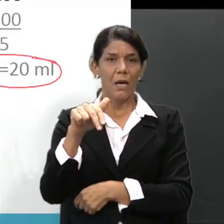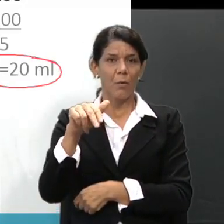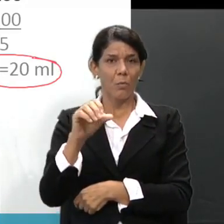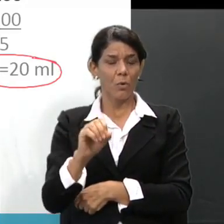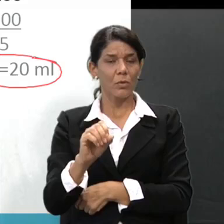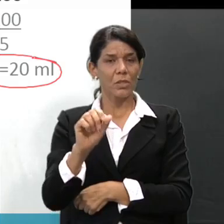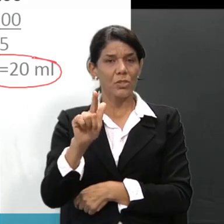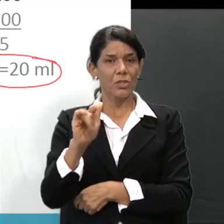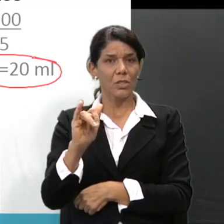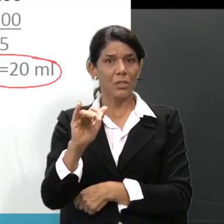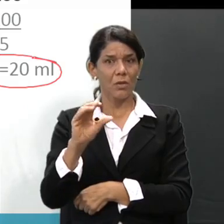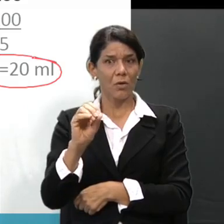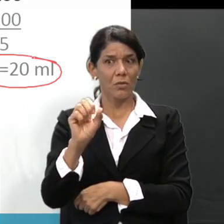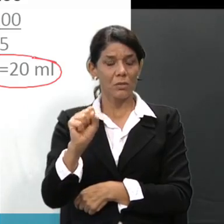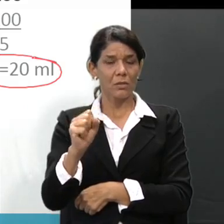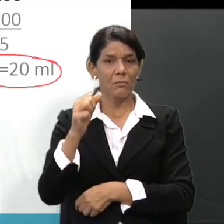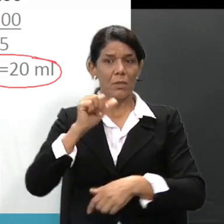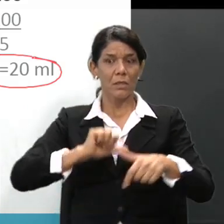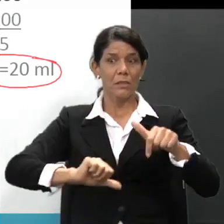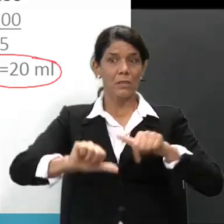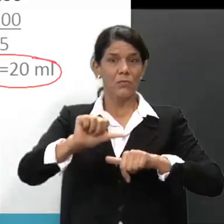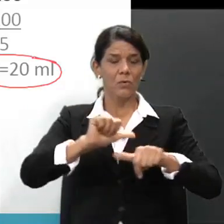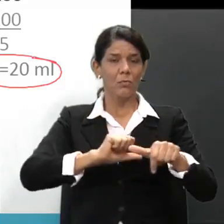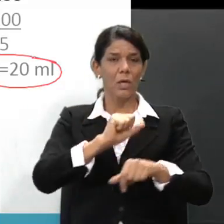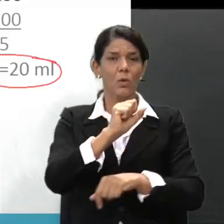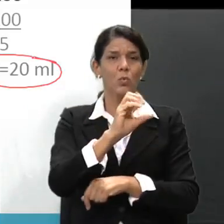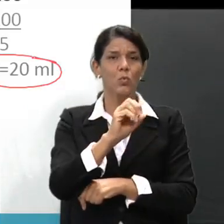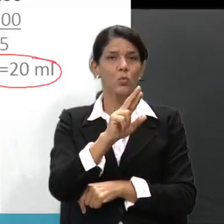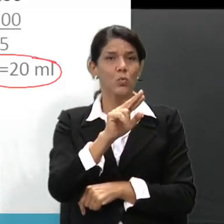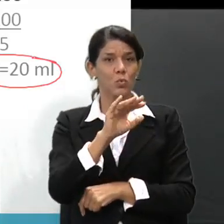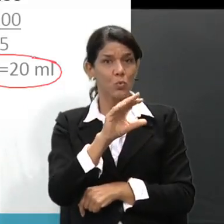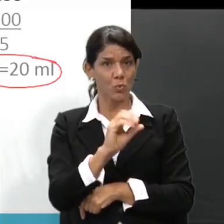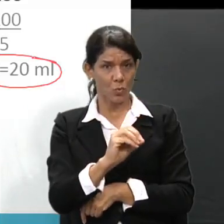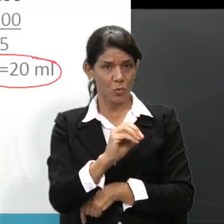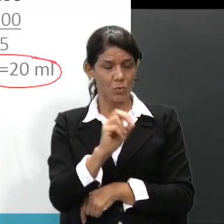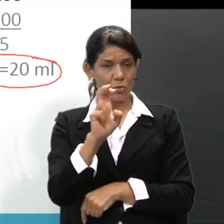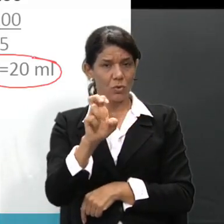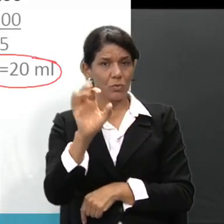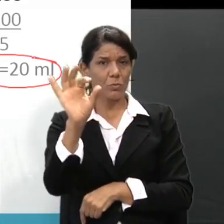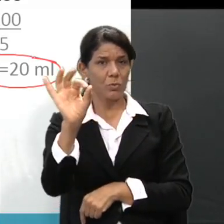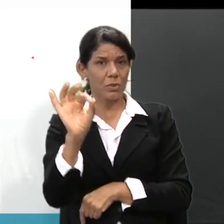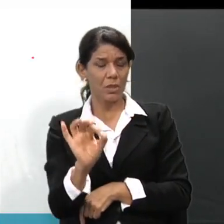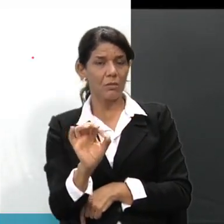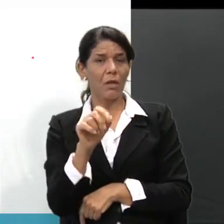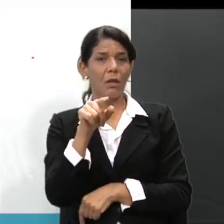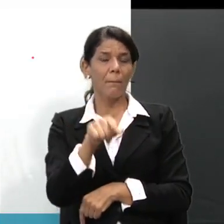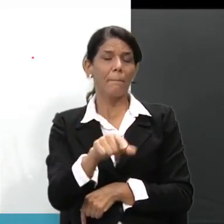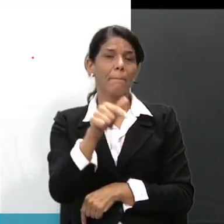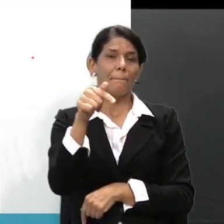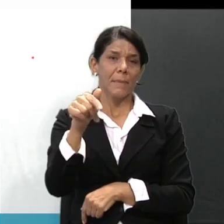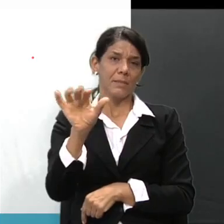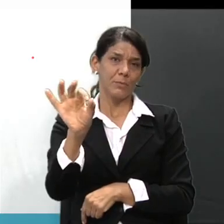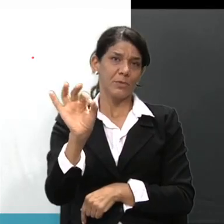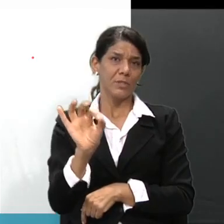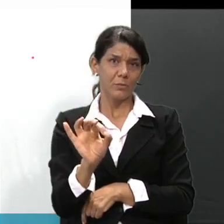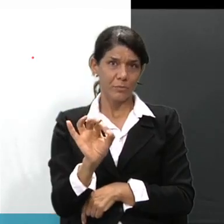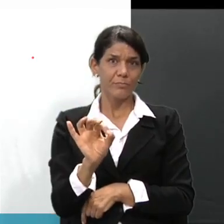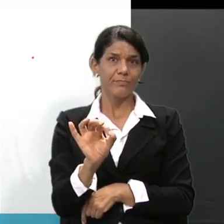de glicose para transformar meu soro de concentração de 5% para